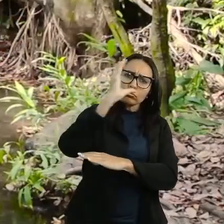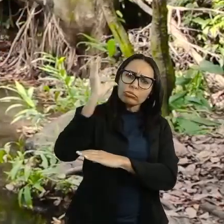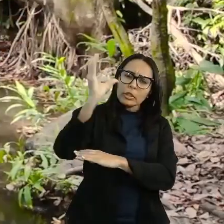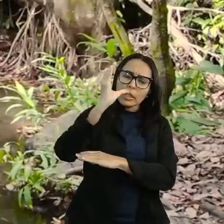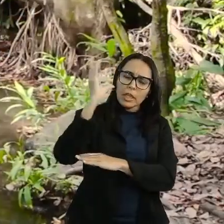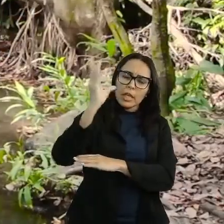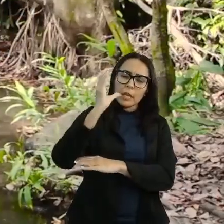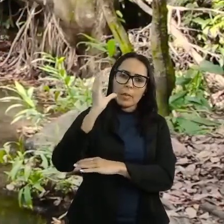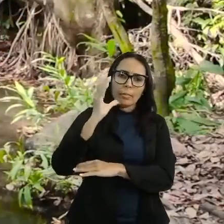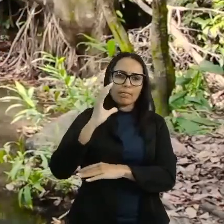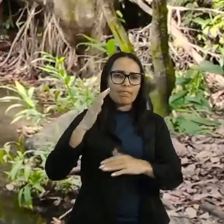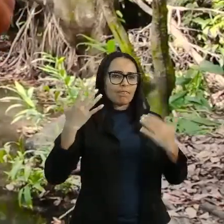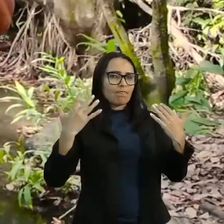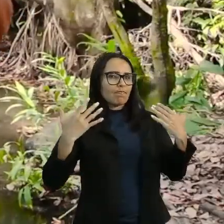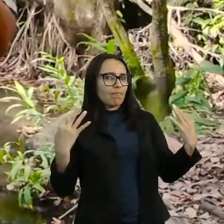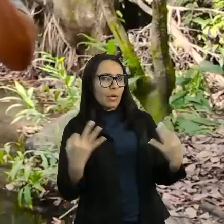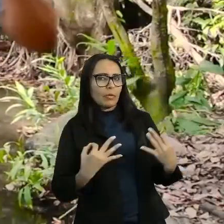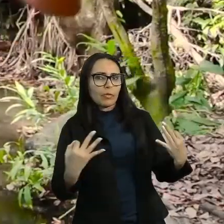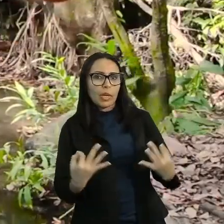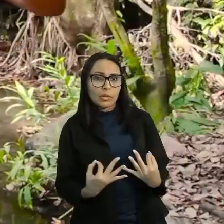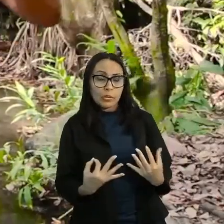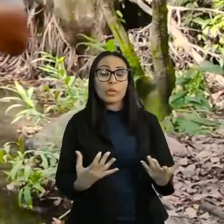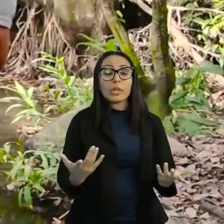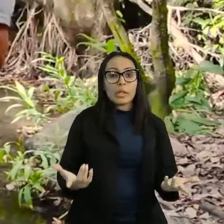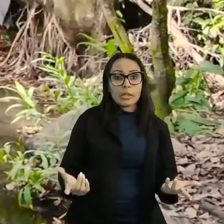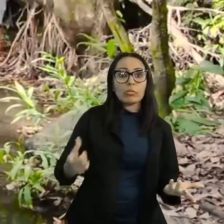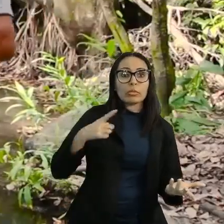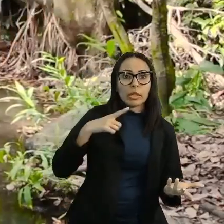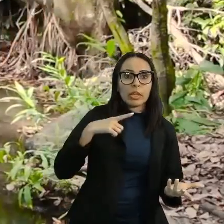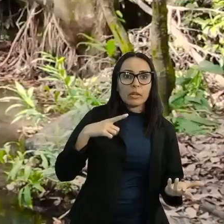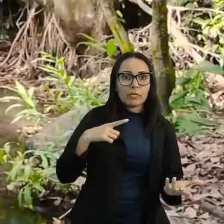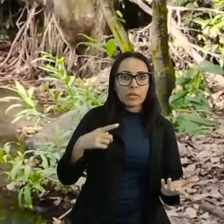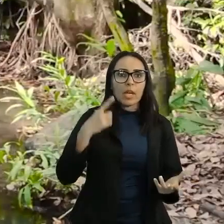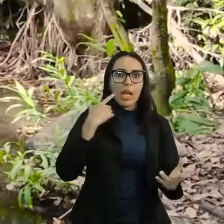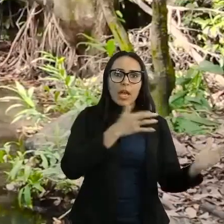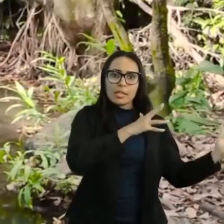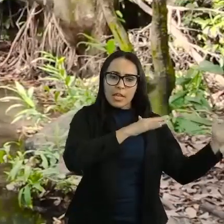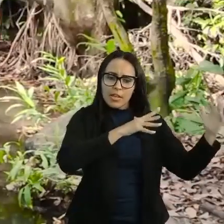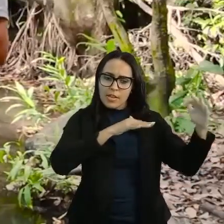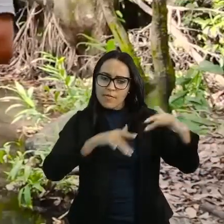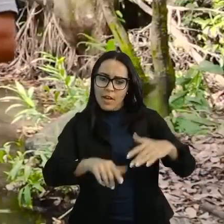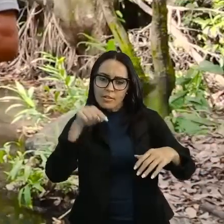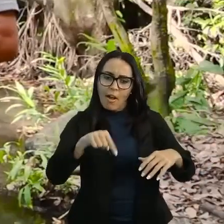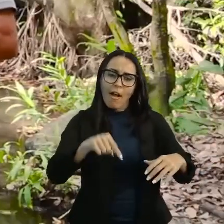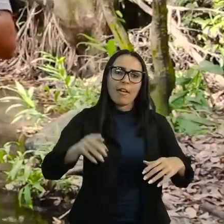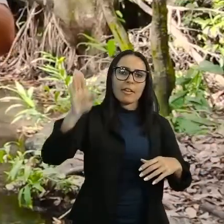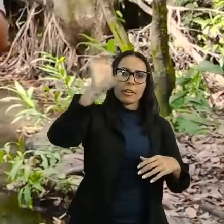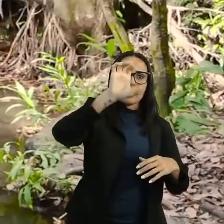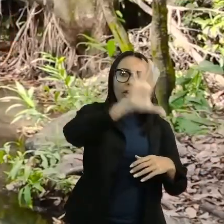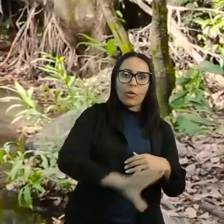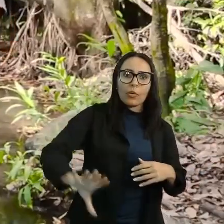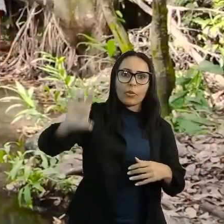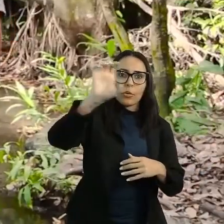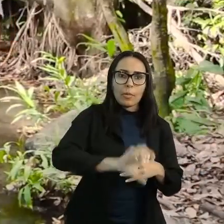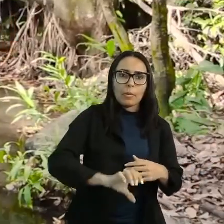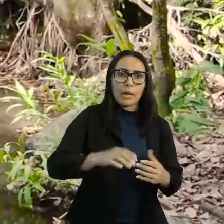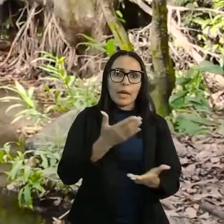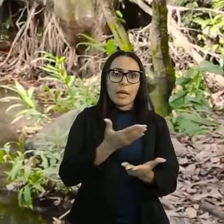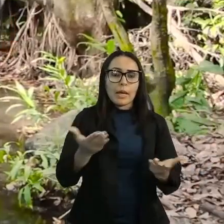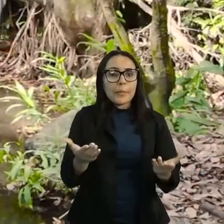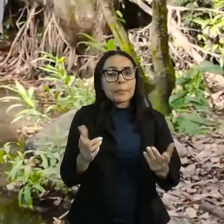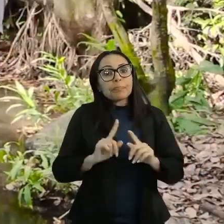do lugar. Como administradora, né? São alguns desafios, assim, por exemplo, a vida rural, né? Isso, por mais que a pessoa